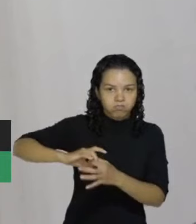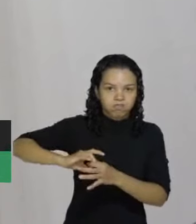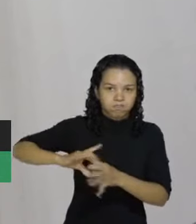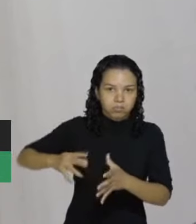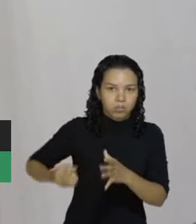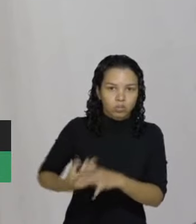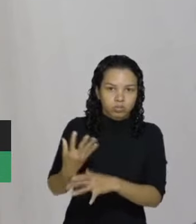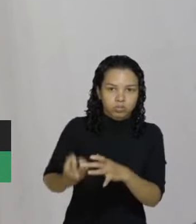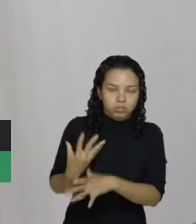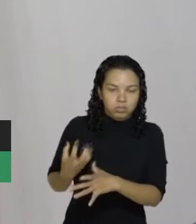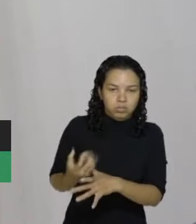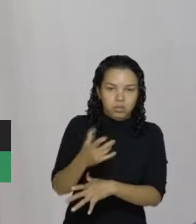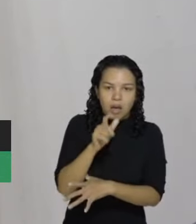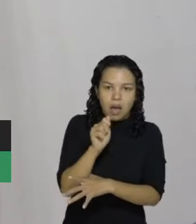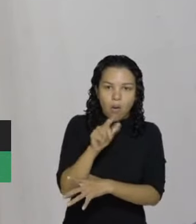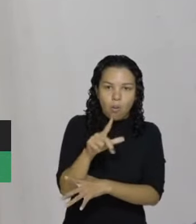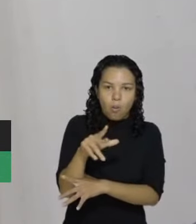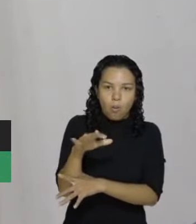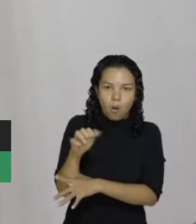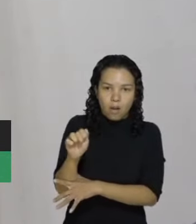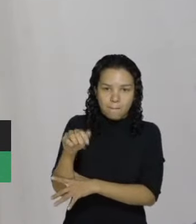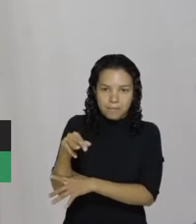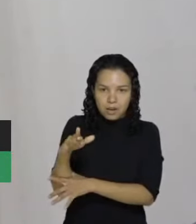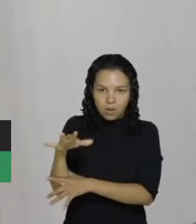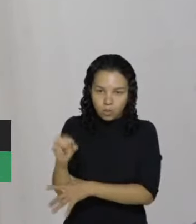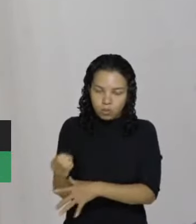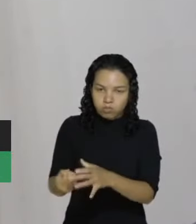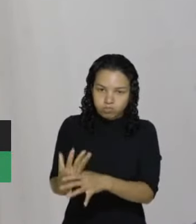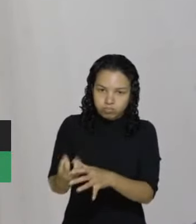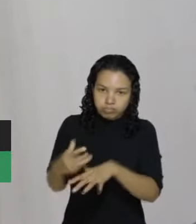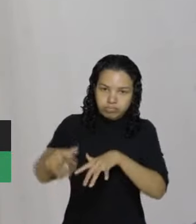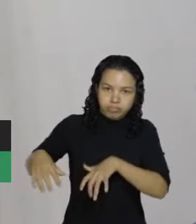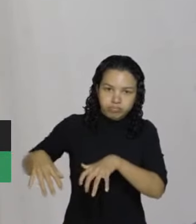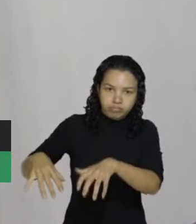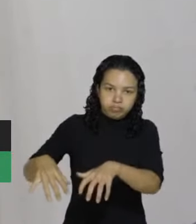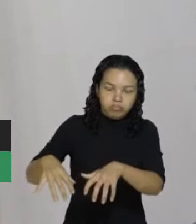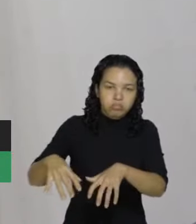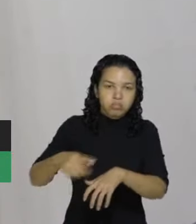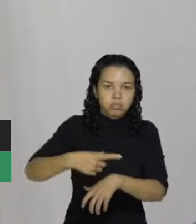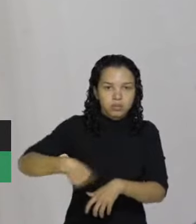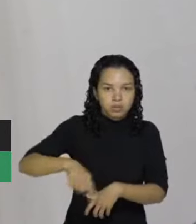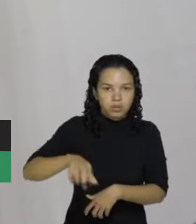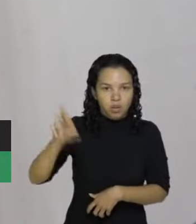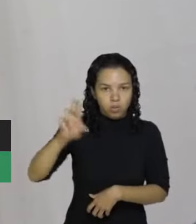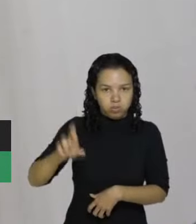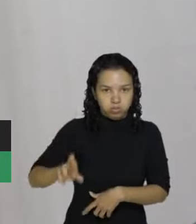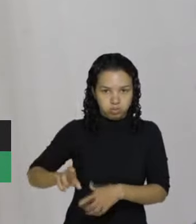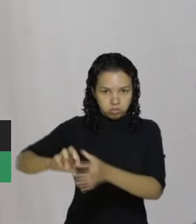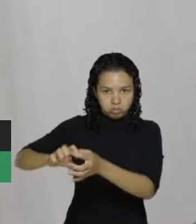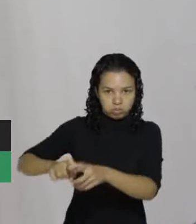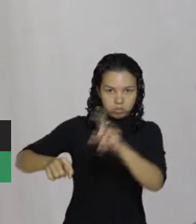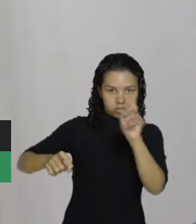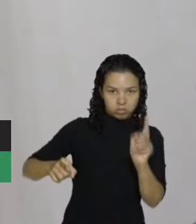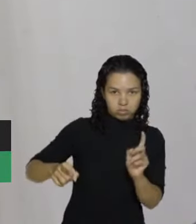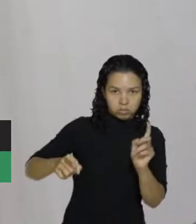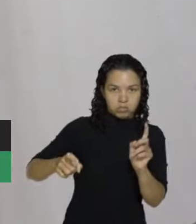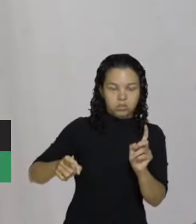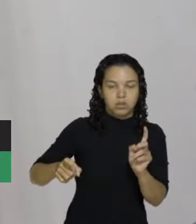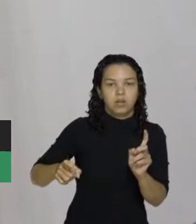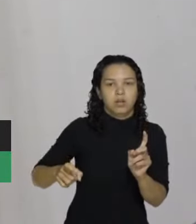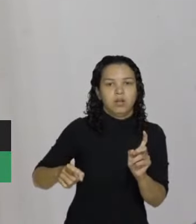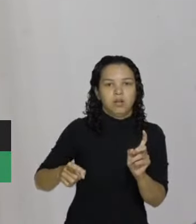macroalga. Vejam, senhores, a dependência que nós tivemos do Brasil, da Rússia, com relação aos fertilizantes, que até houve